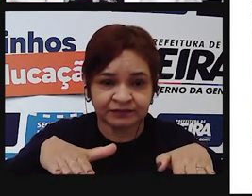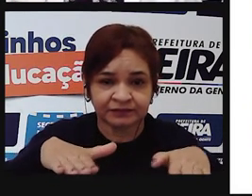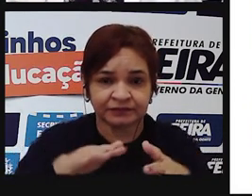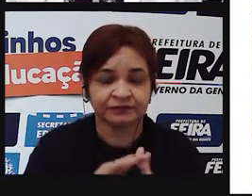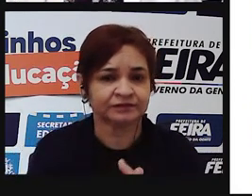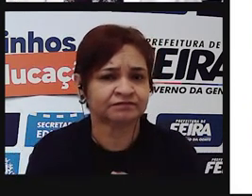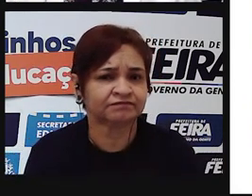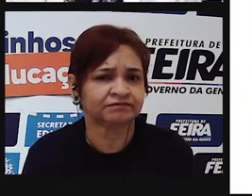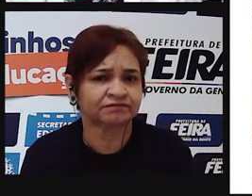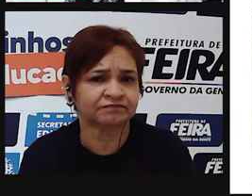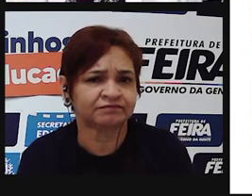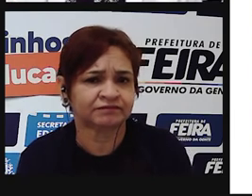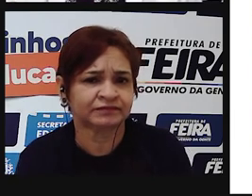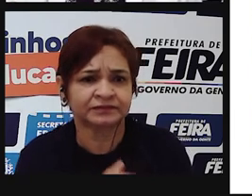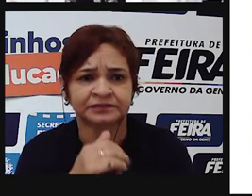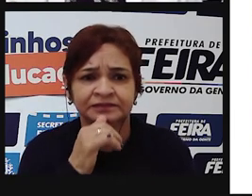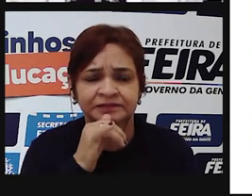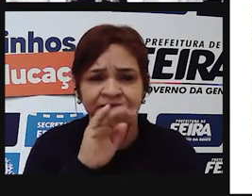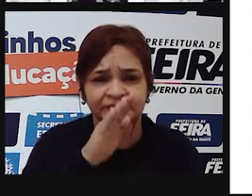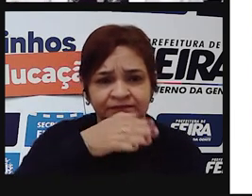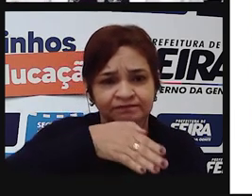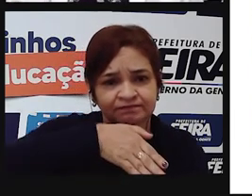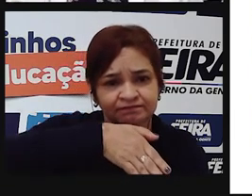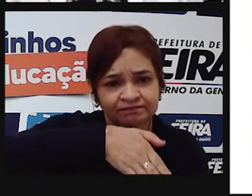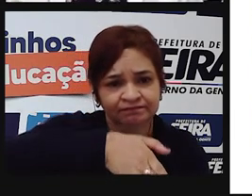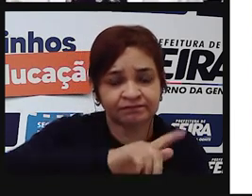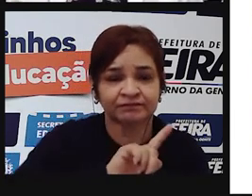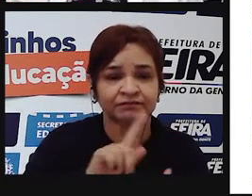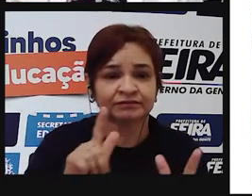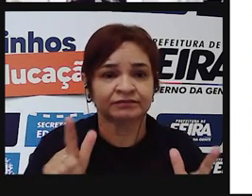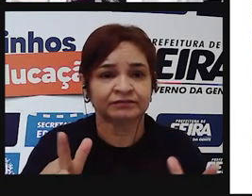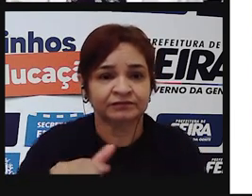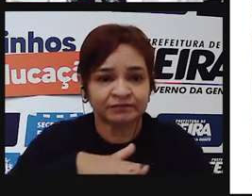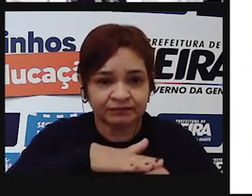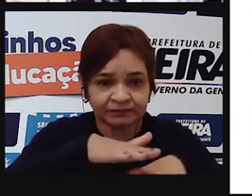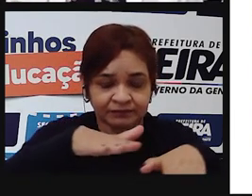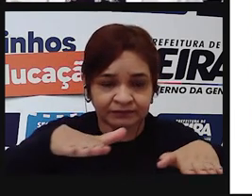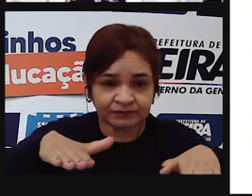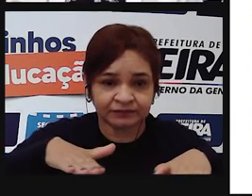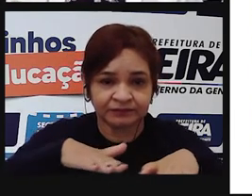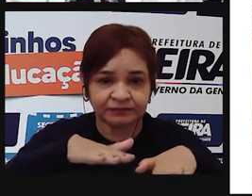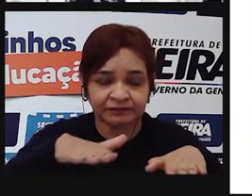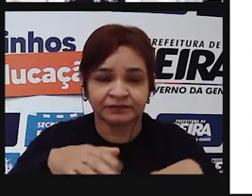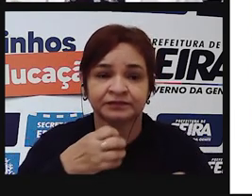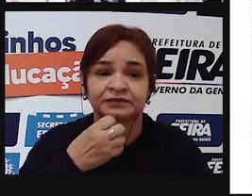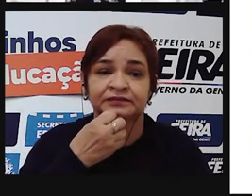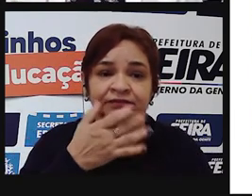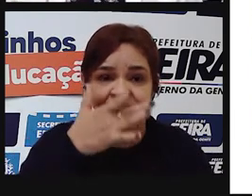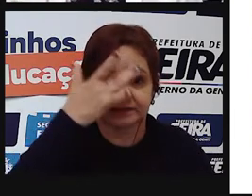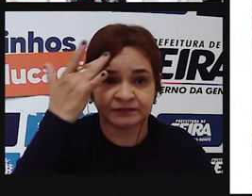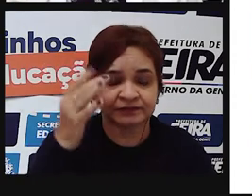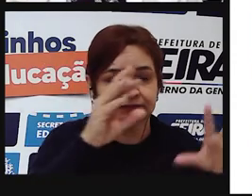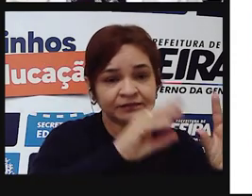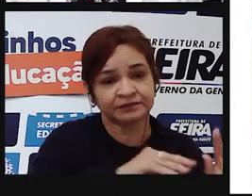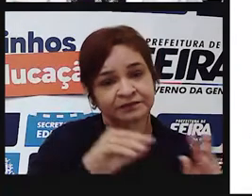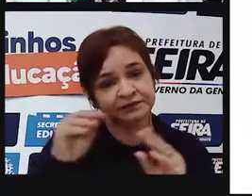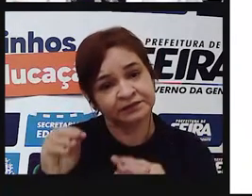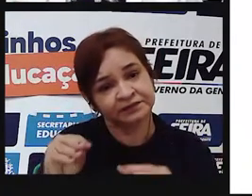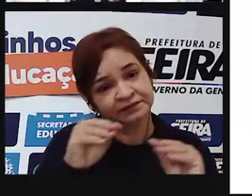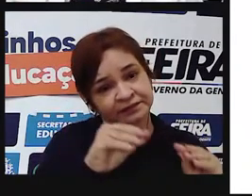tem praticamente ladeiras, e isso facilita, de uma certa maneira, a mobilização na